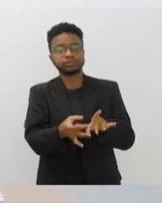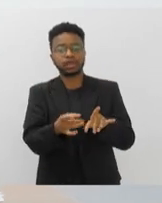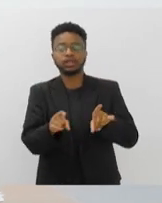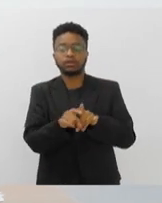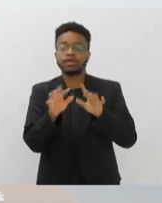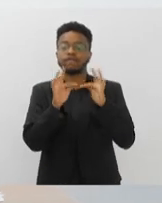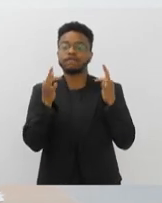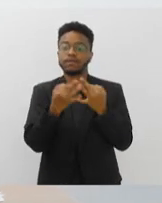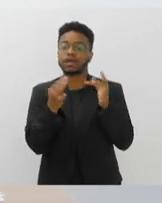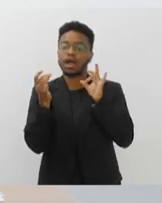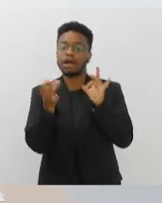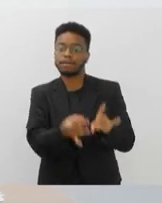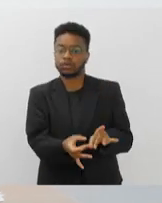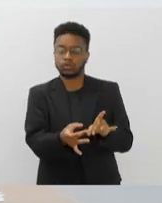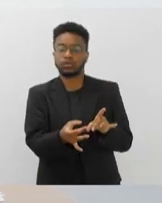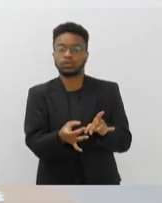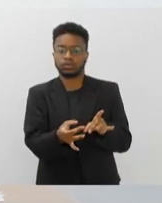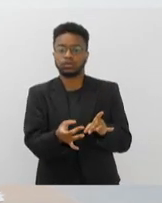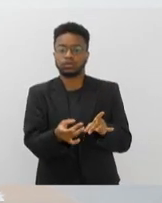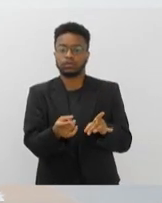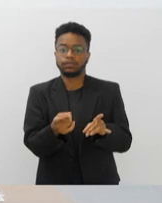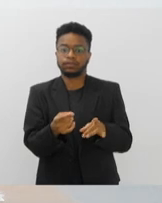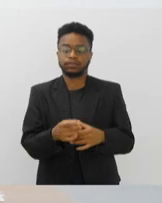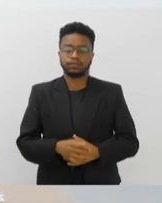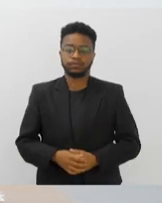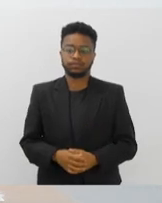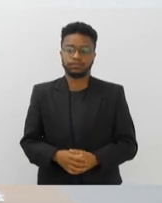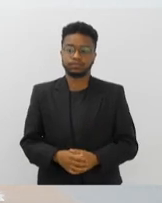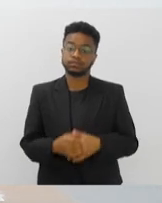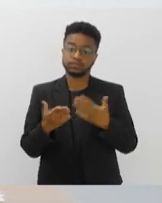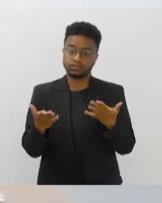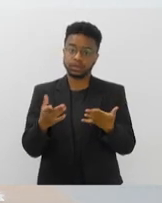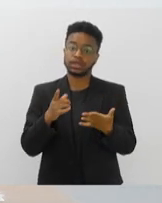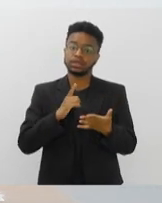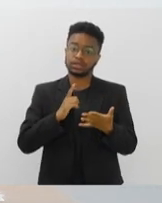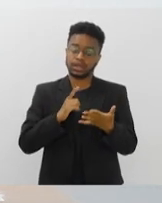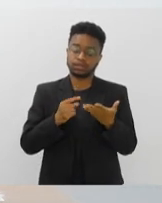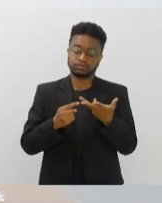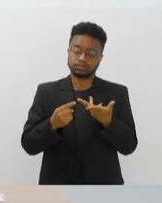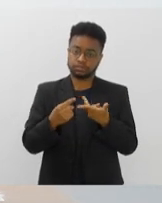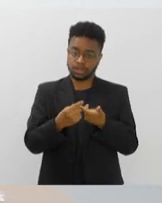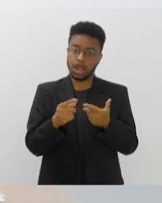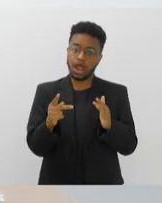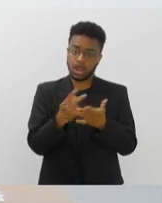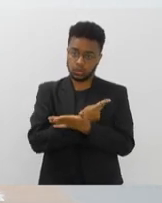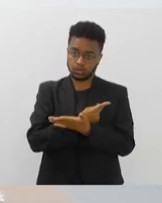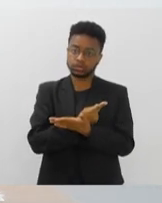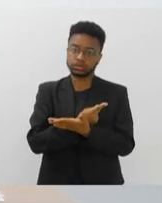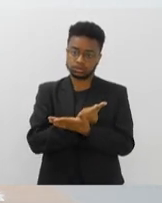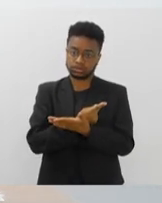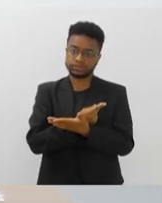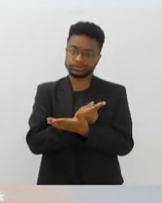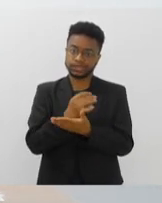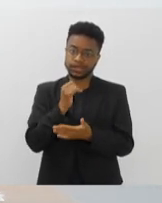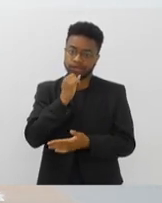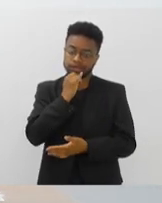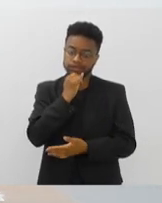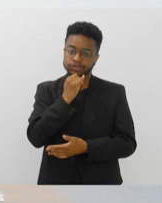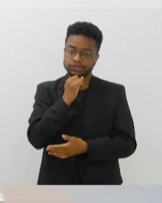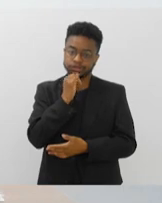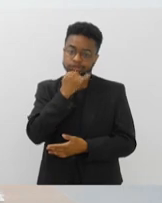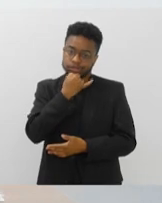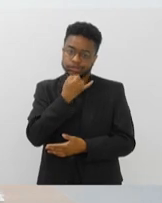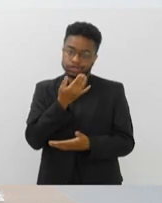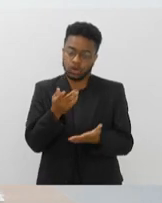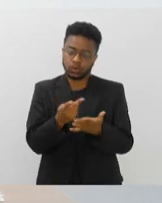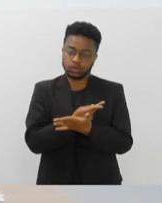família que exige que que isso aconteça Então a gente tem situações assim casos concretos muito lamentáveis que a